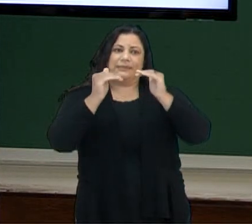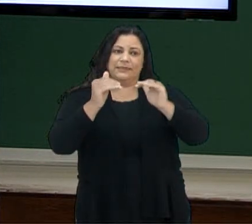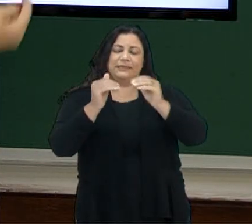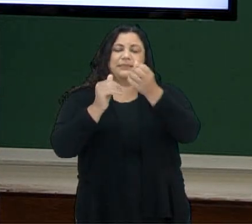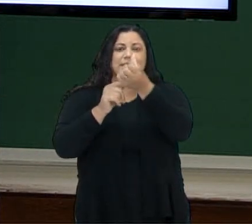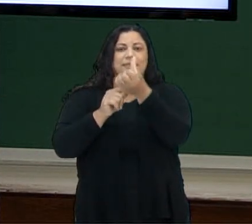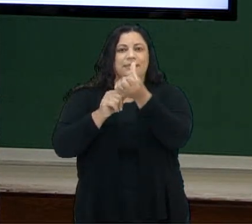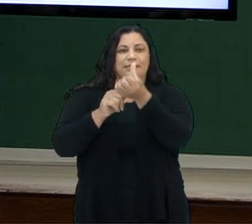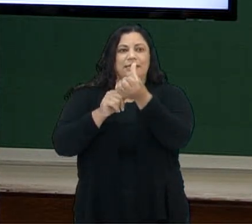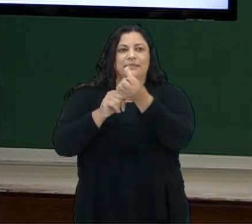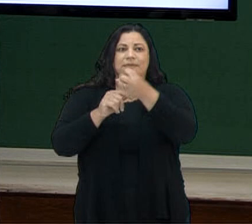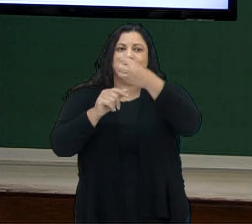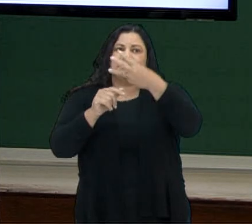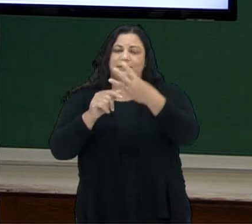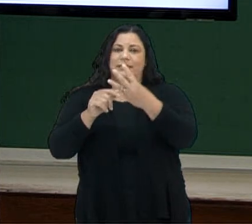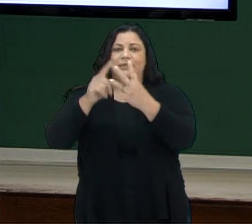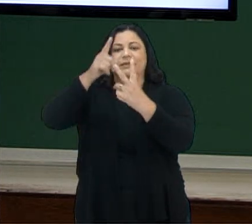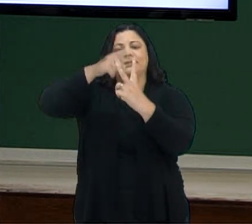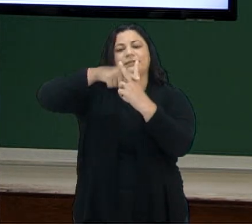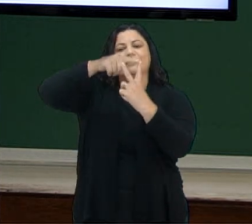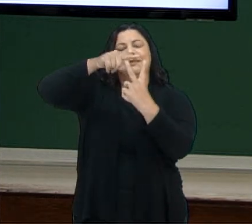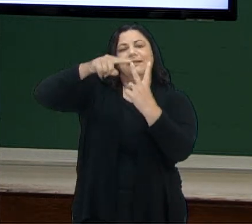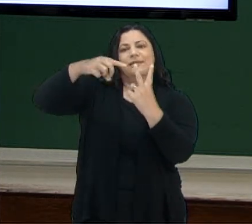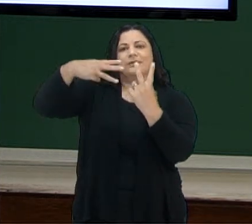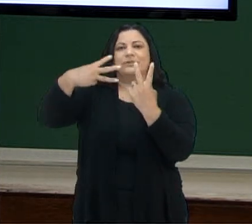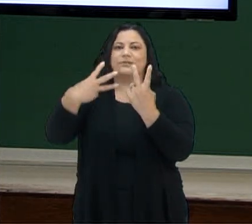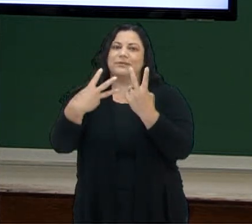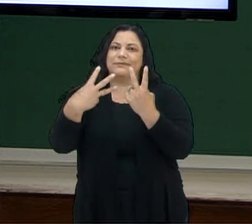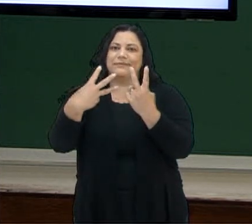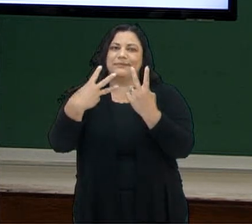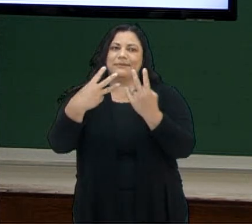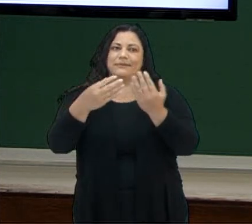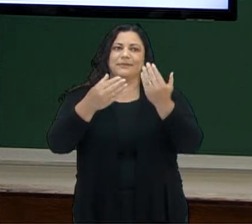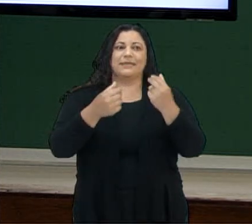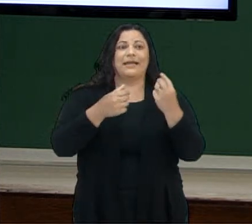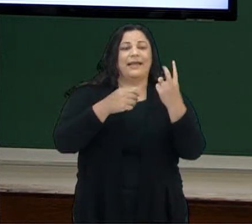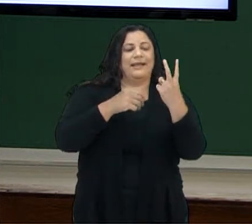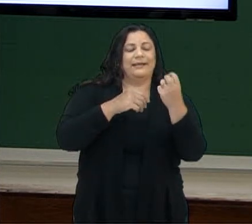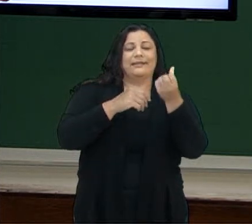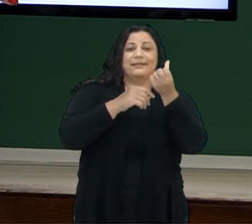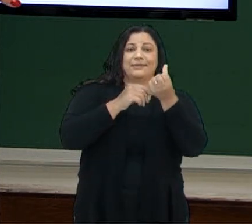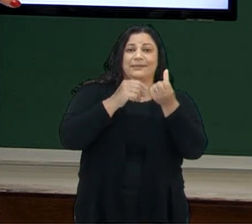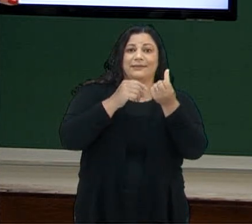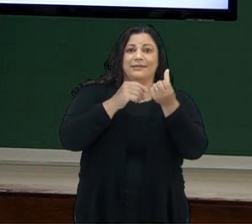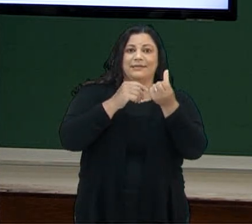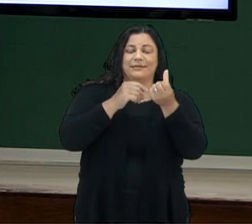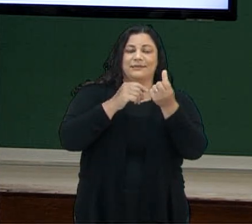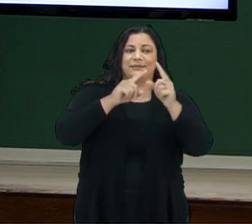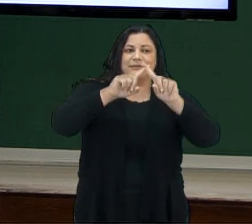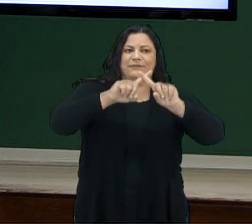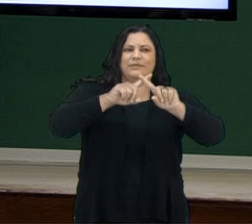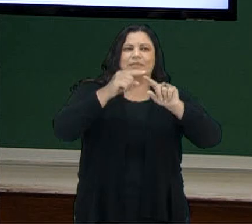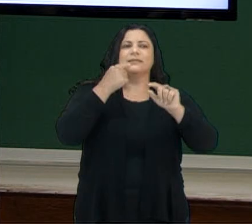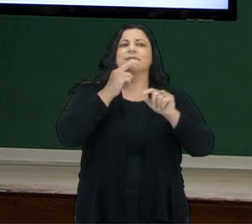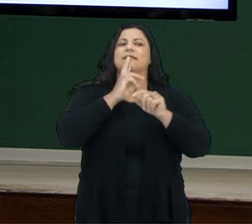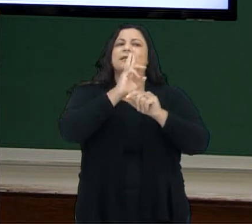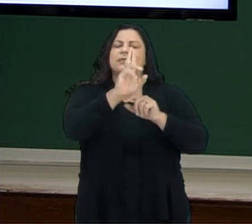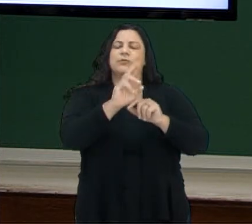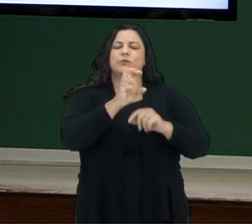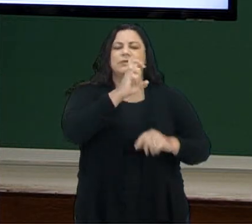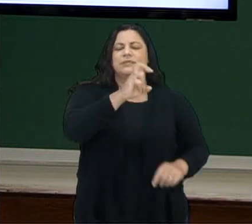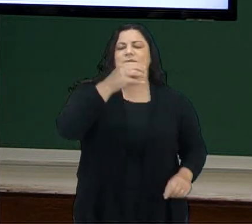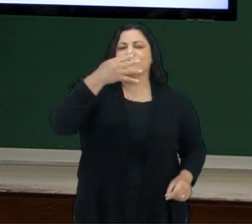vezes o apótema que é 3 raiz de 3. 3 vezes 6 vezes 3 vai ficar